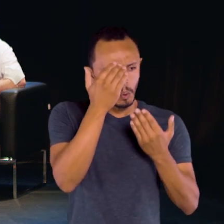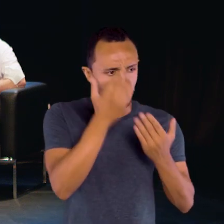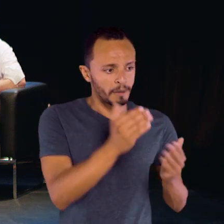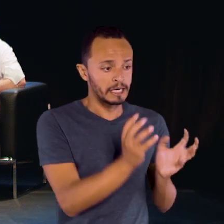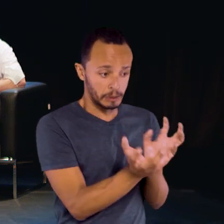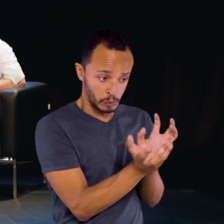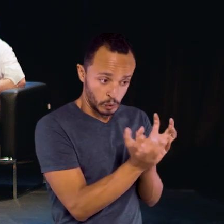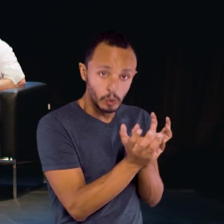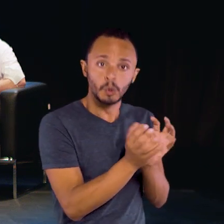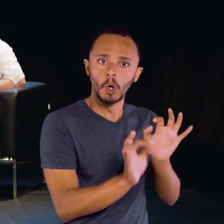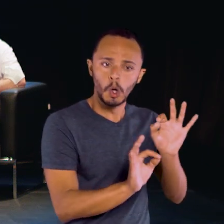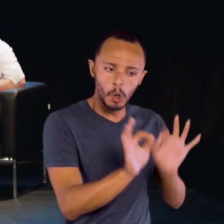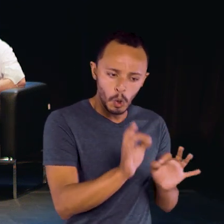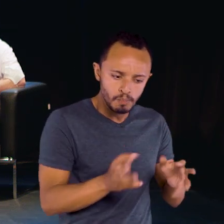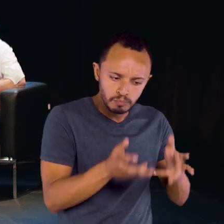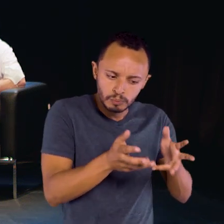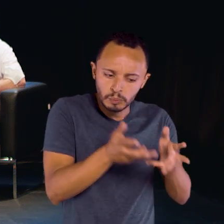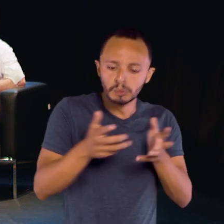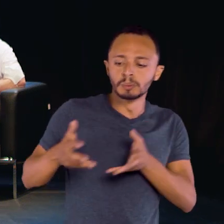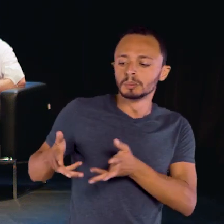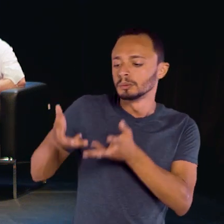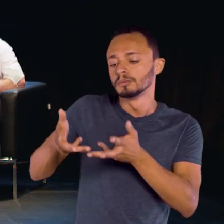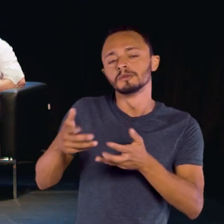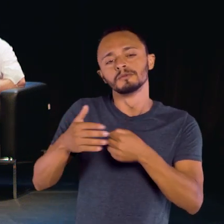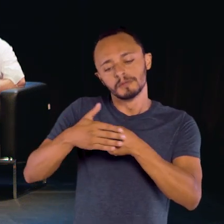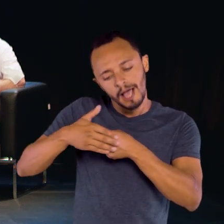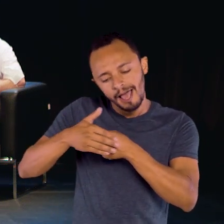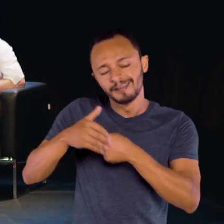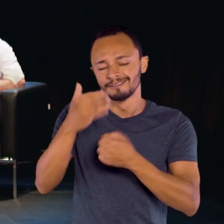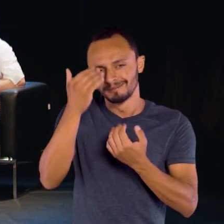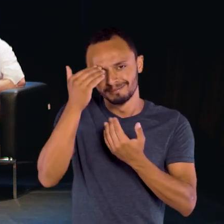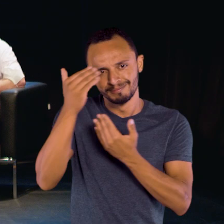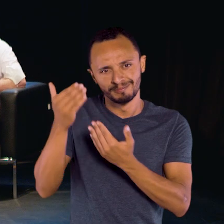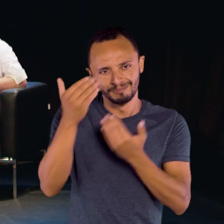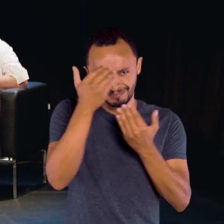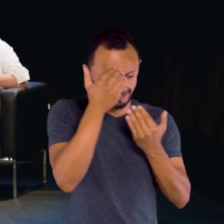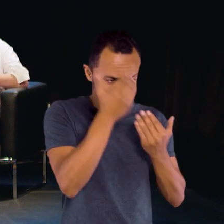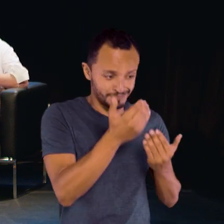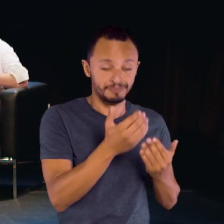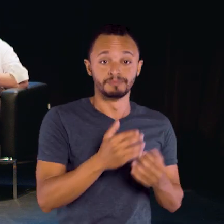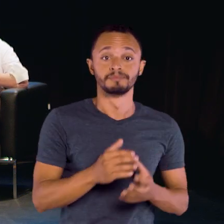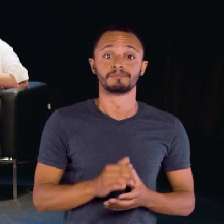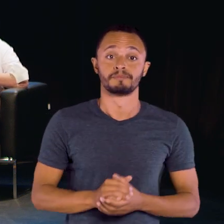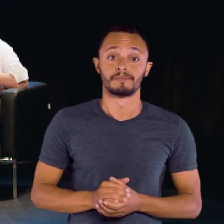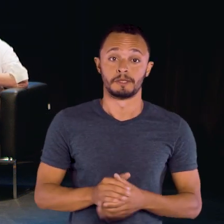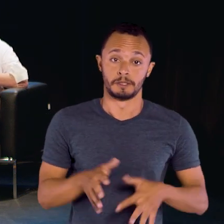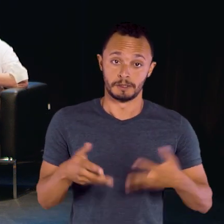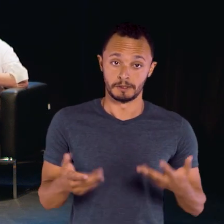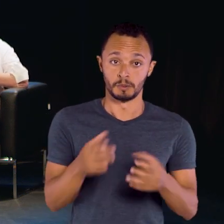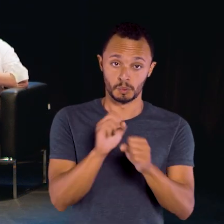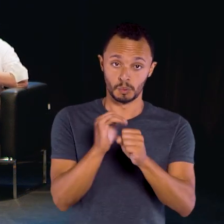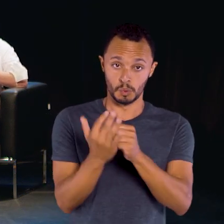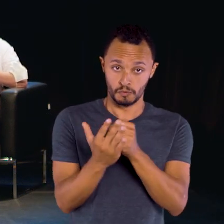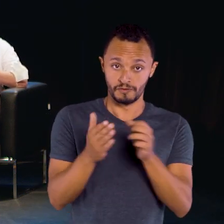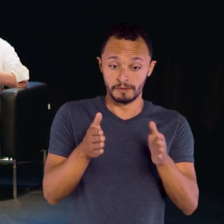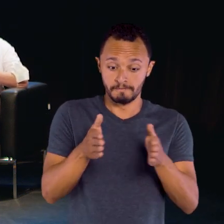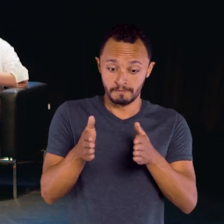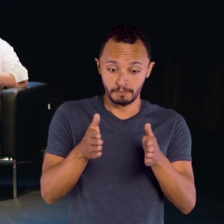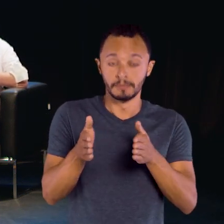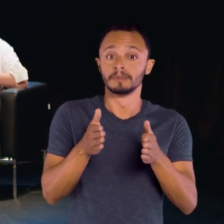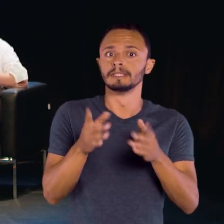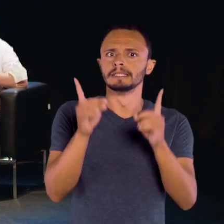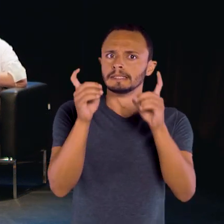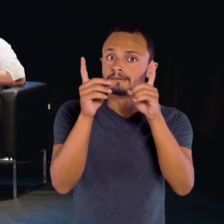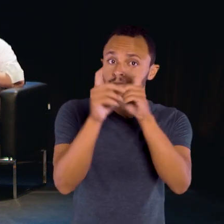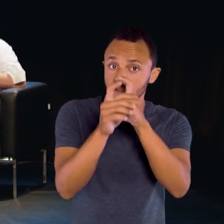tanto carinho. Muito obrigado. Bem, retornamos nesse momento difícil, né, da pandemia.